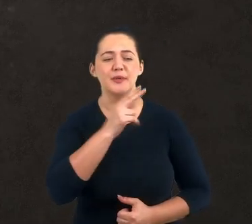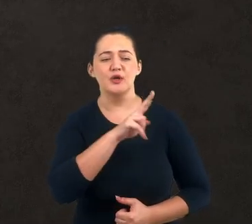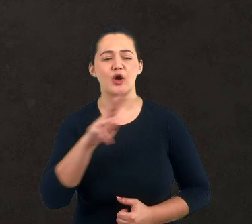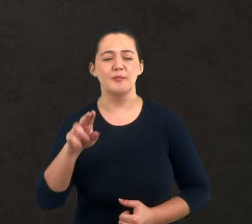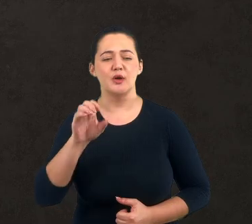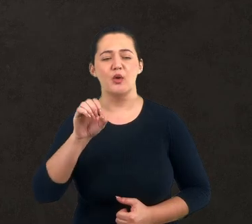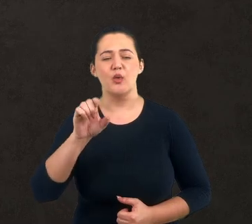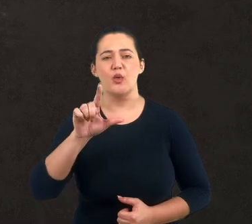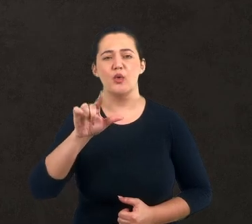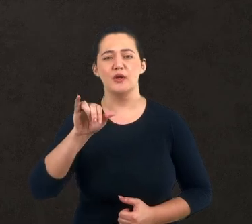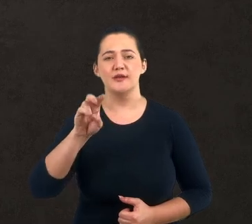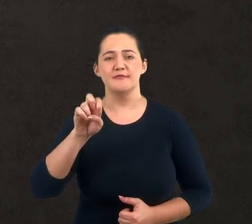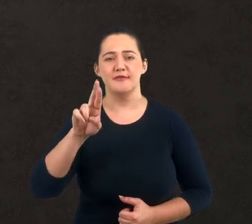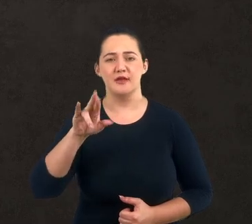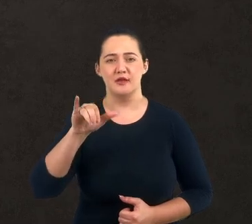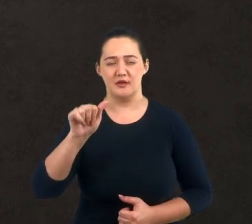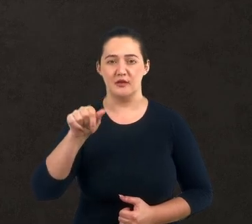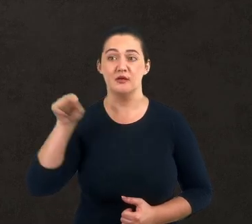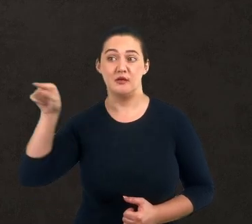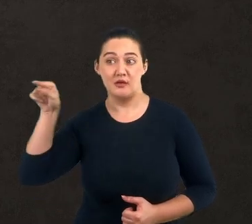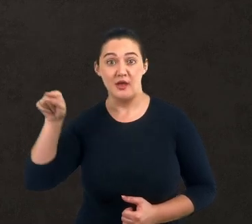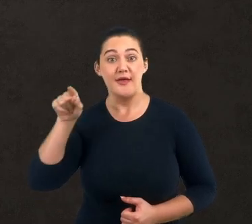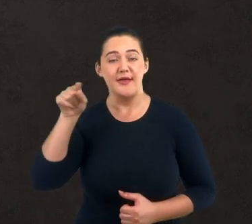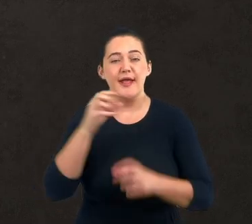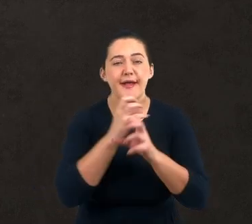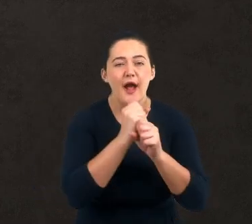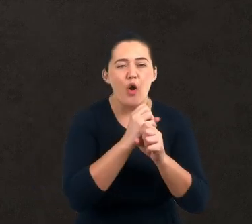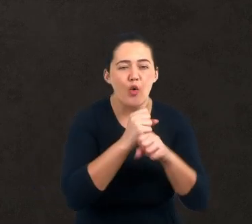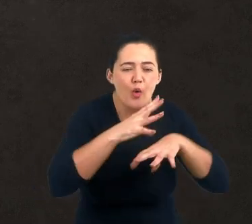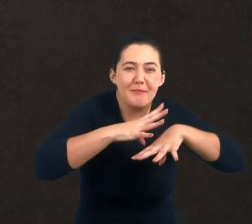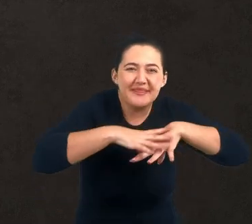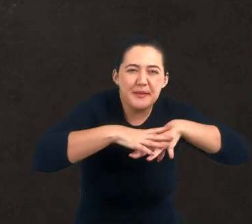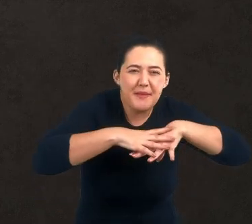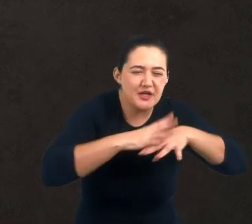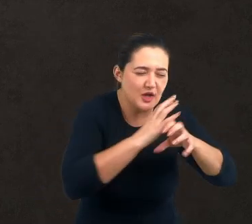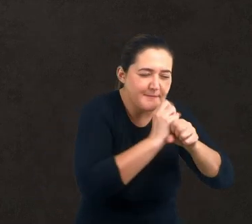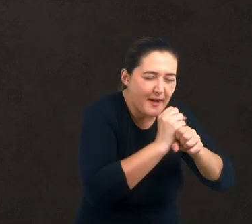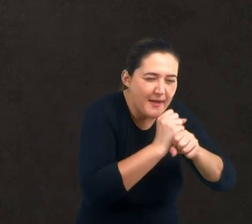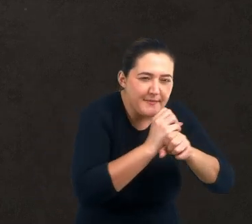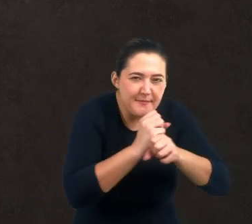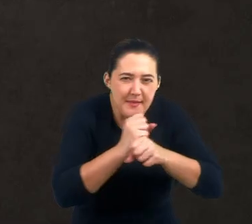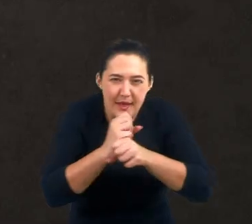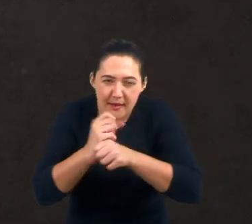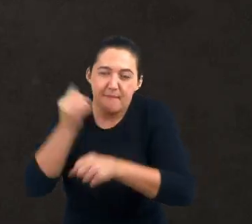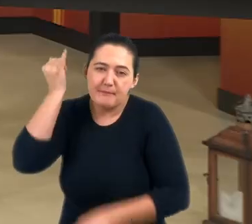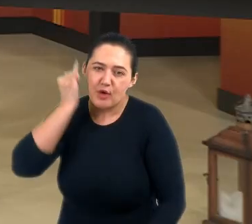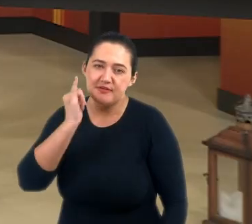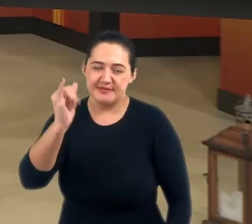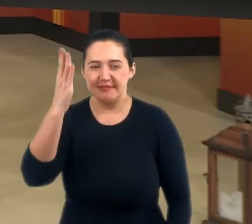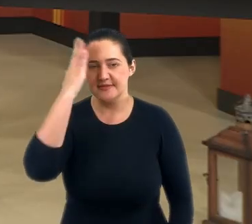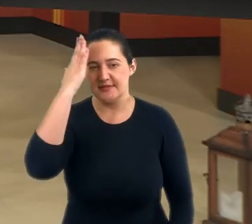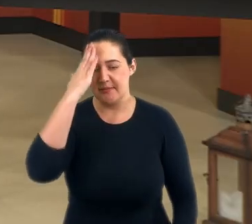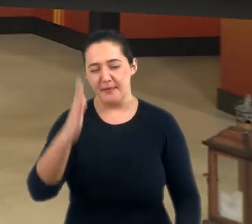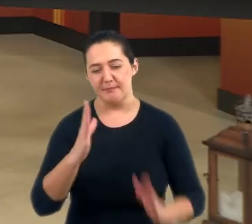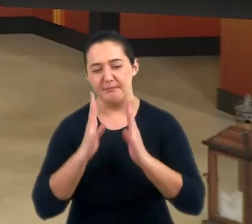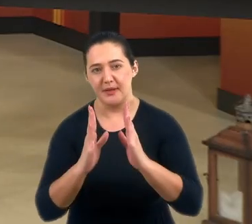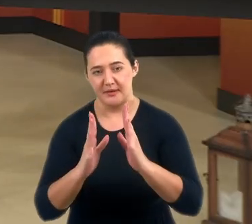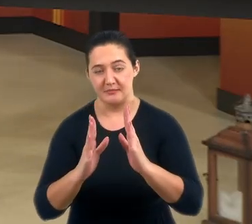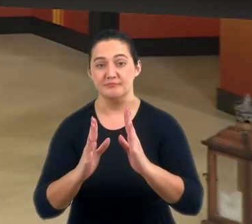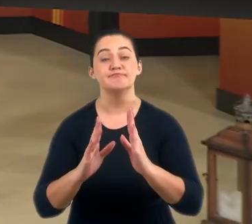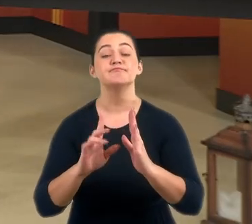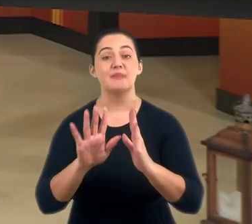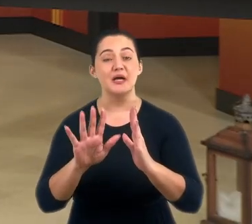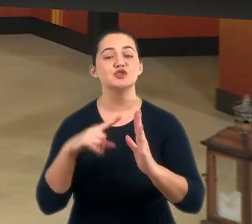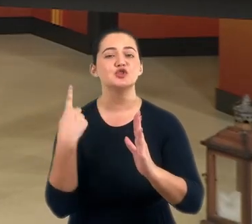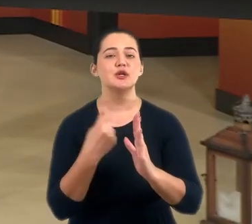pesquisador Juarez Rodrigues de Oliveira, que calculou com detalhes tal precisão profética. De acordo com essa pesquisa, nós